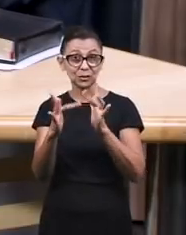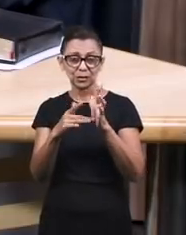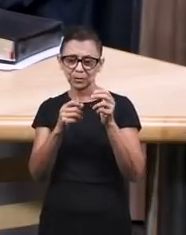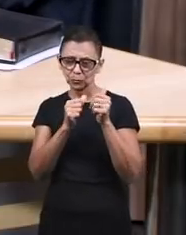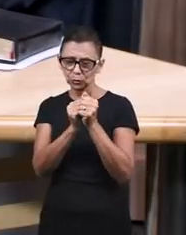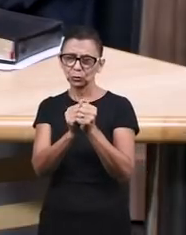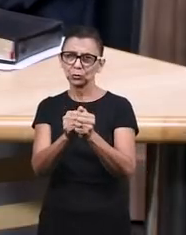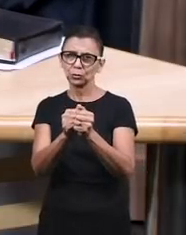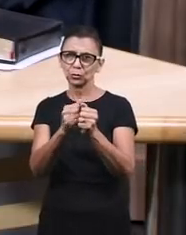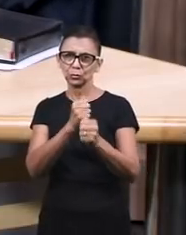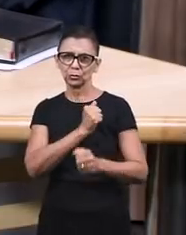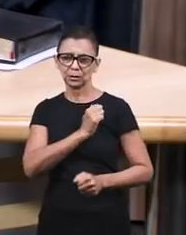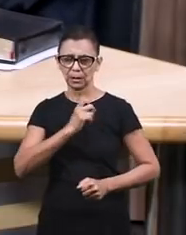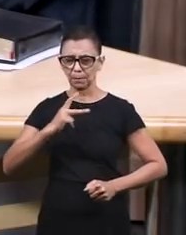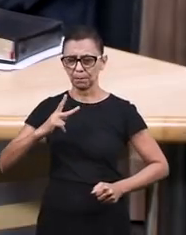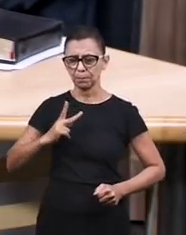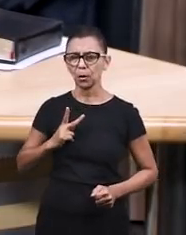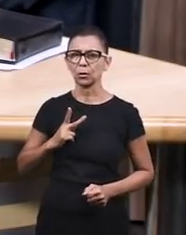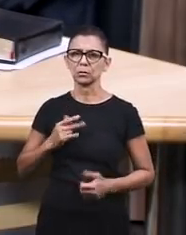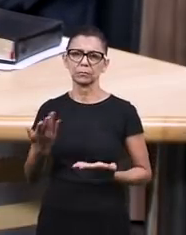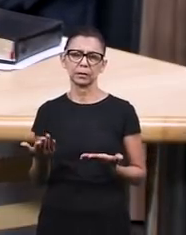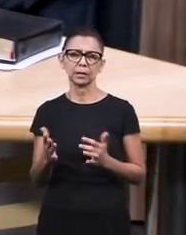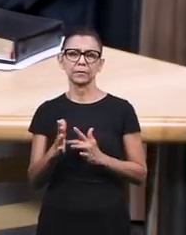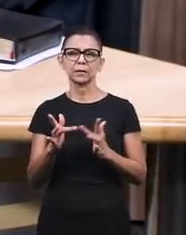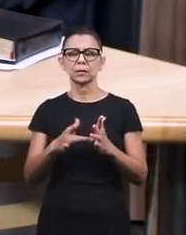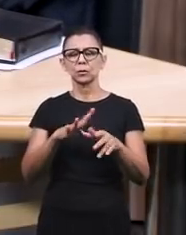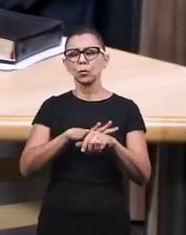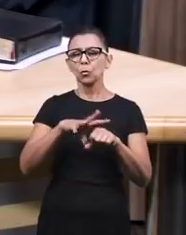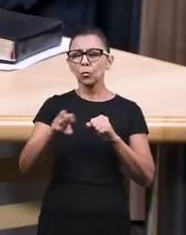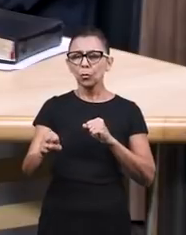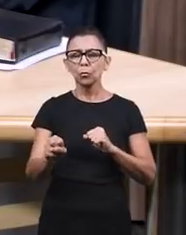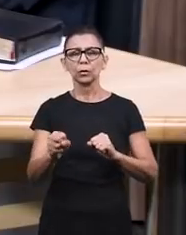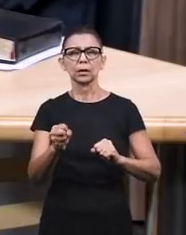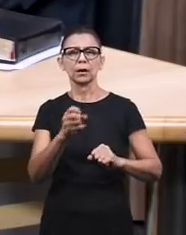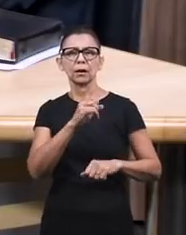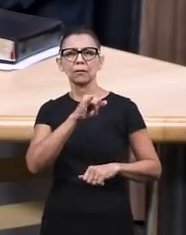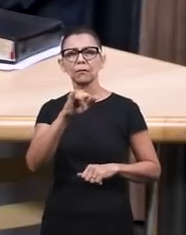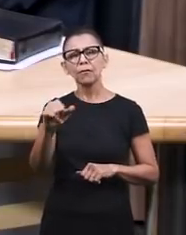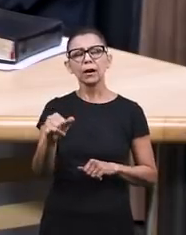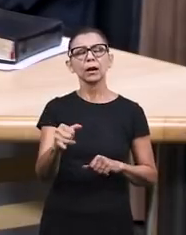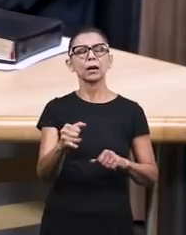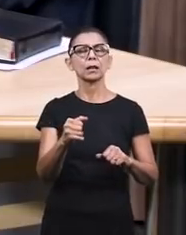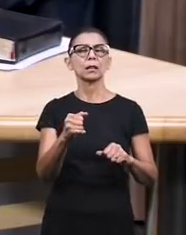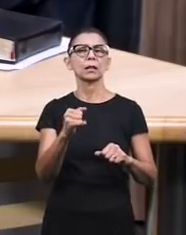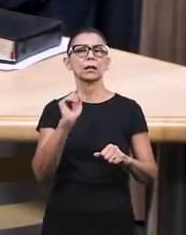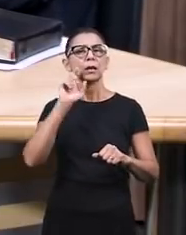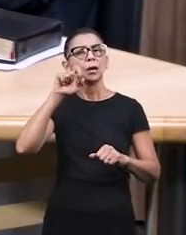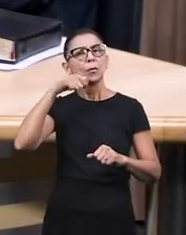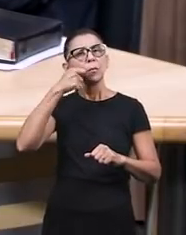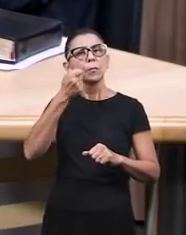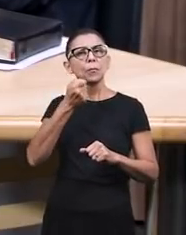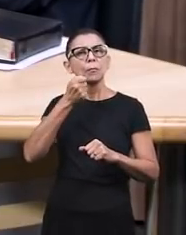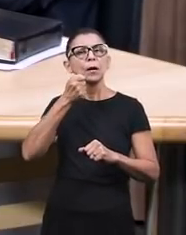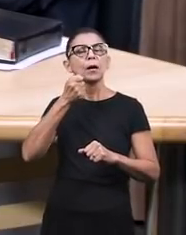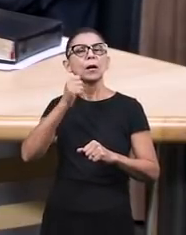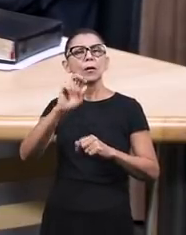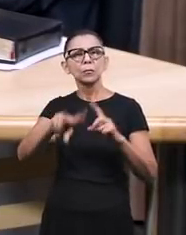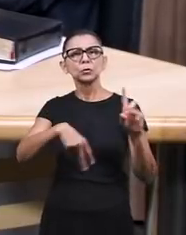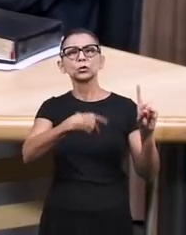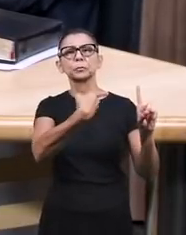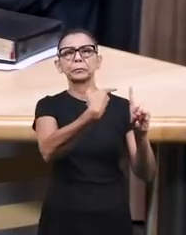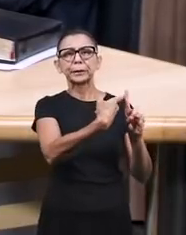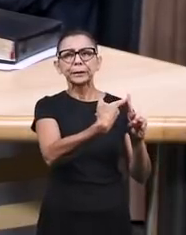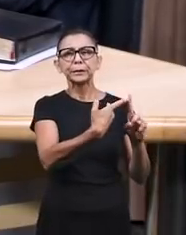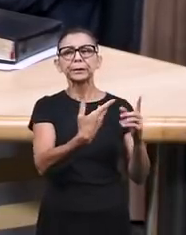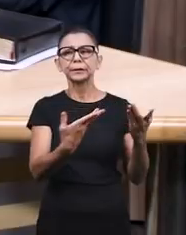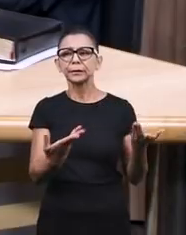tudo. É Ele que fala, é Ele que cura, é Ele quem opera, é Ele quem multiplica o pão. Então eles estão ali nessa dependência.